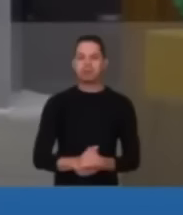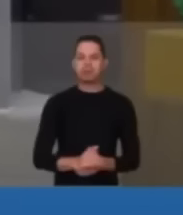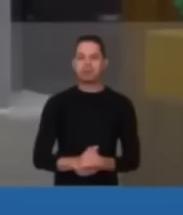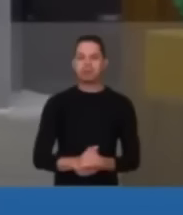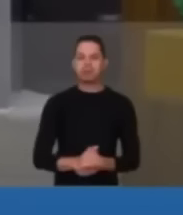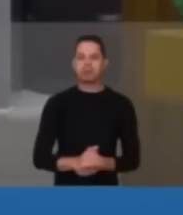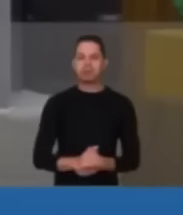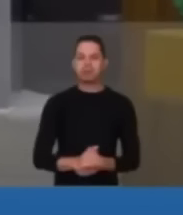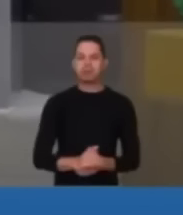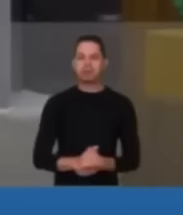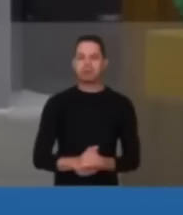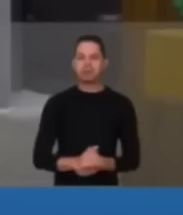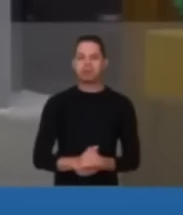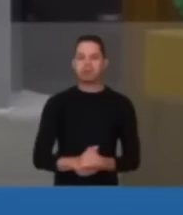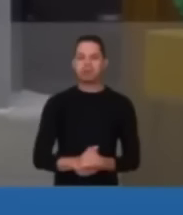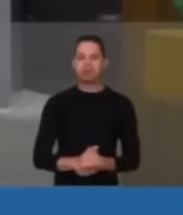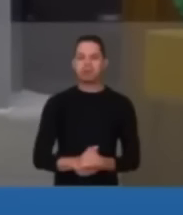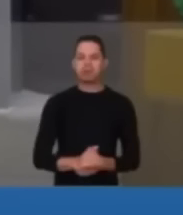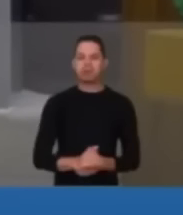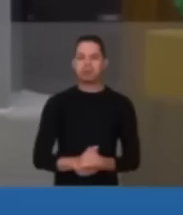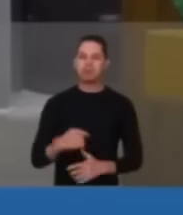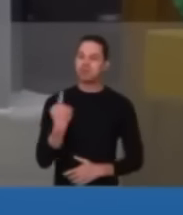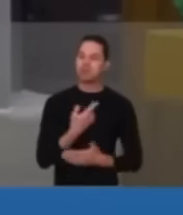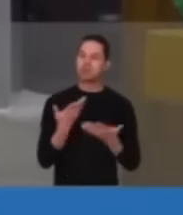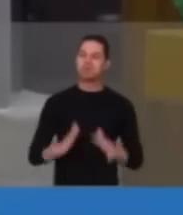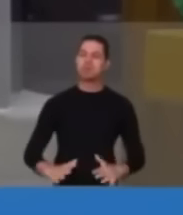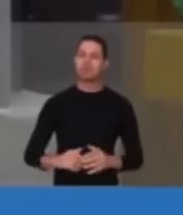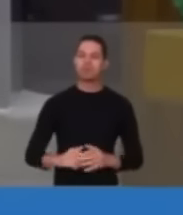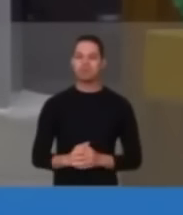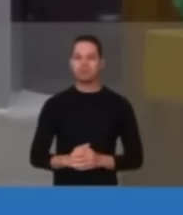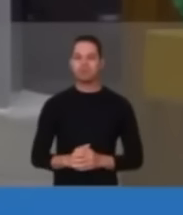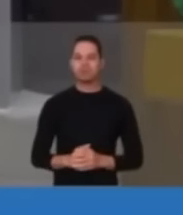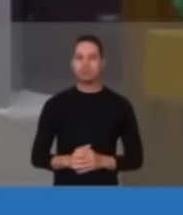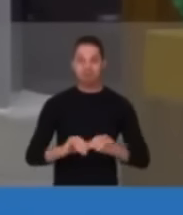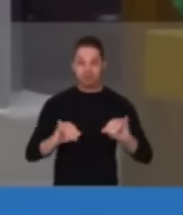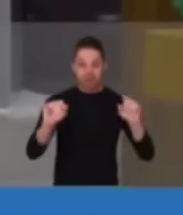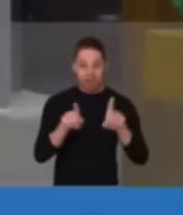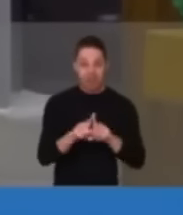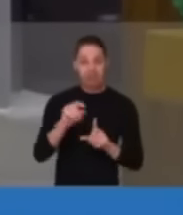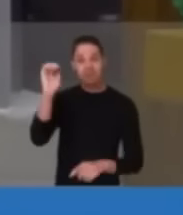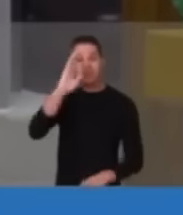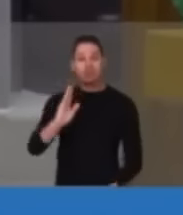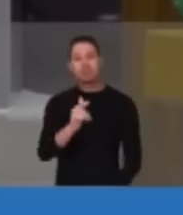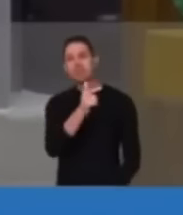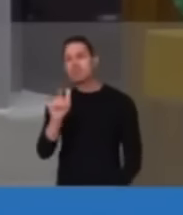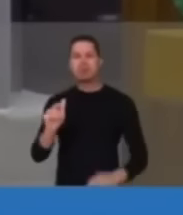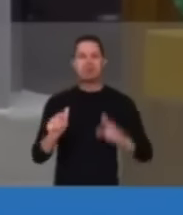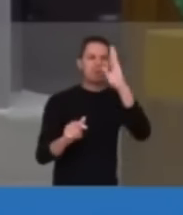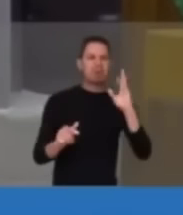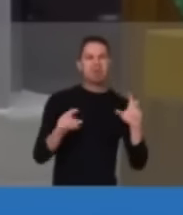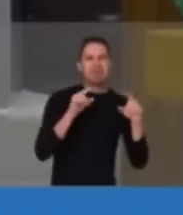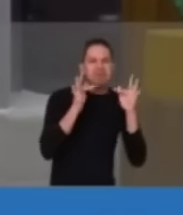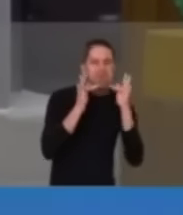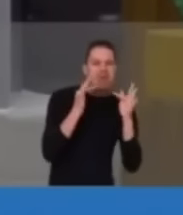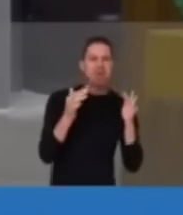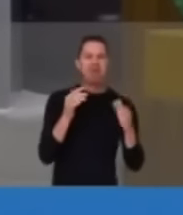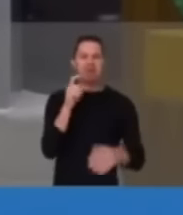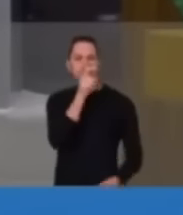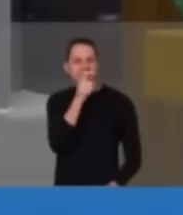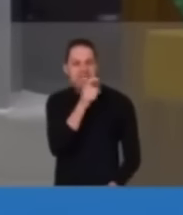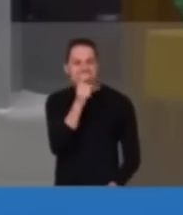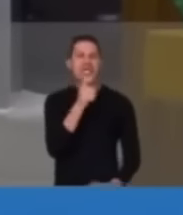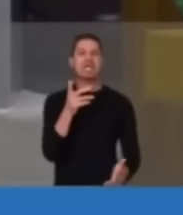é um pessoalzinho curioso né e o que eu quero falar é de um outro Brasil não é o Brasil da fofoca não é o Brasil da mentira